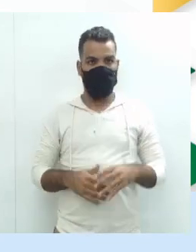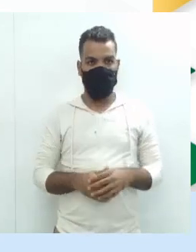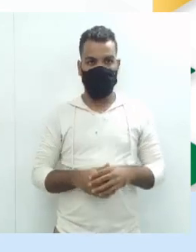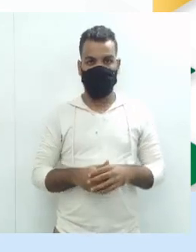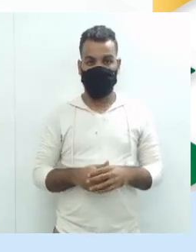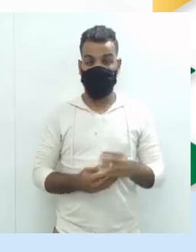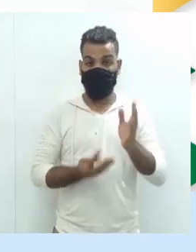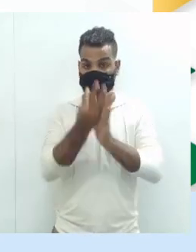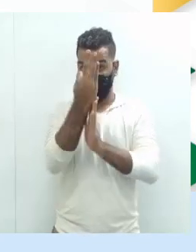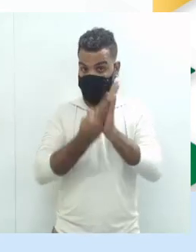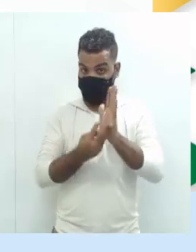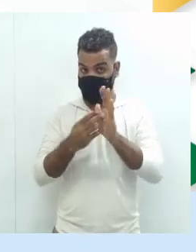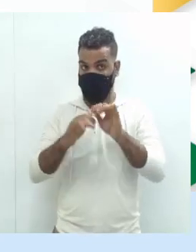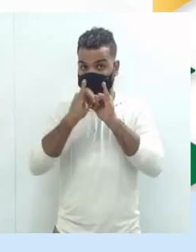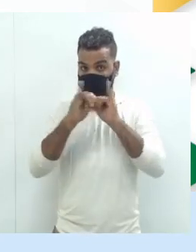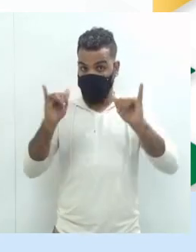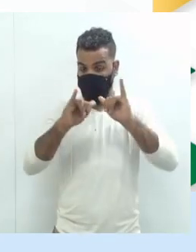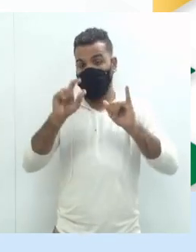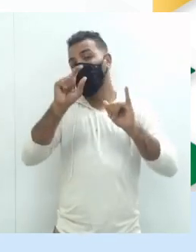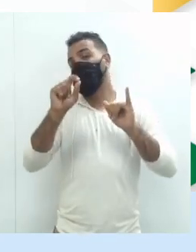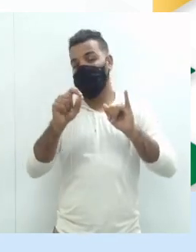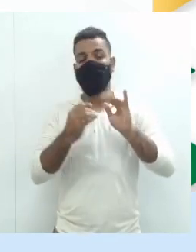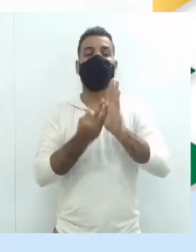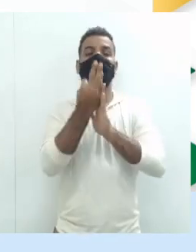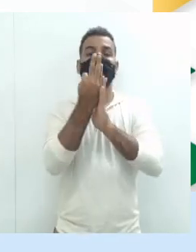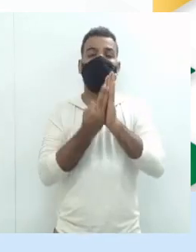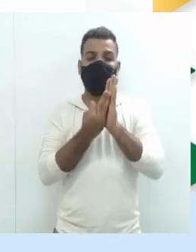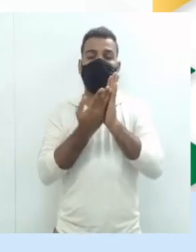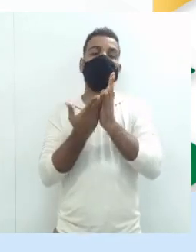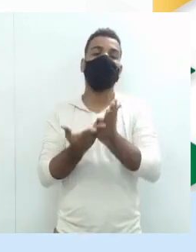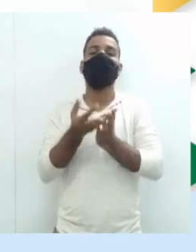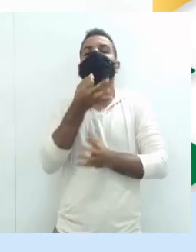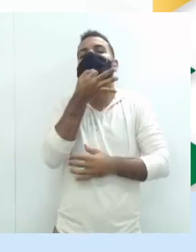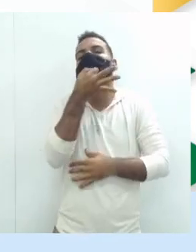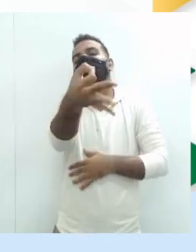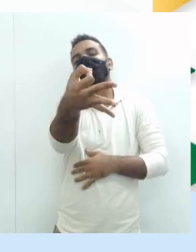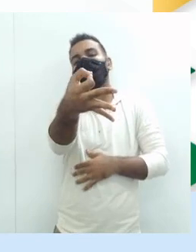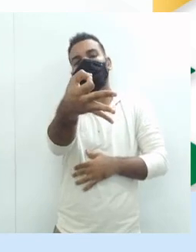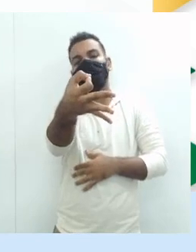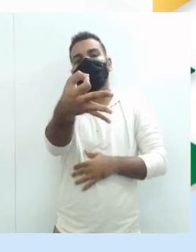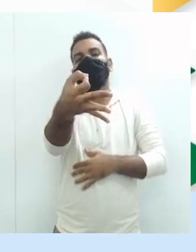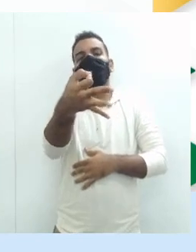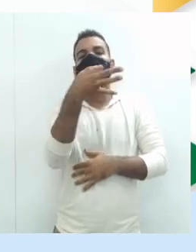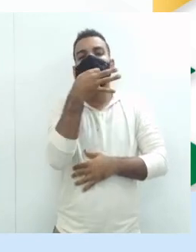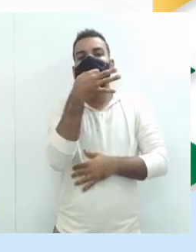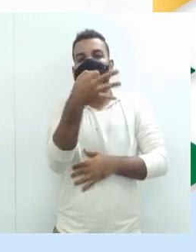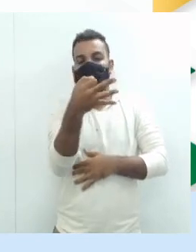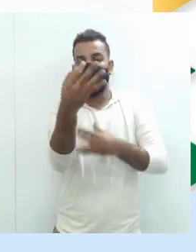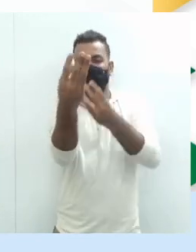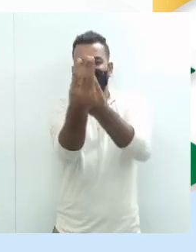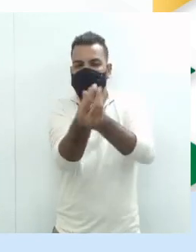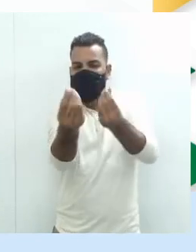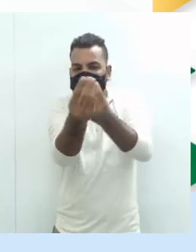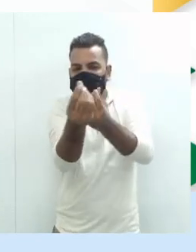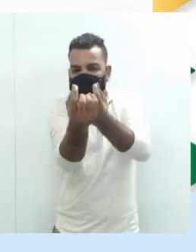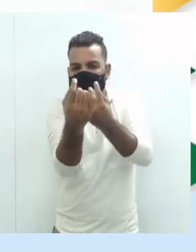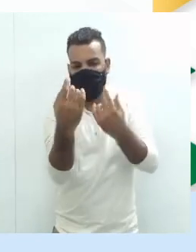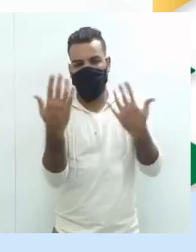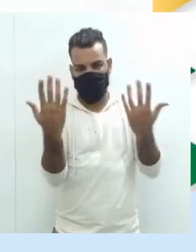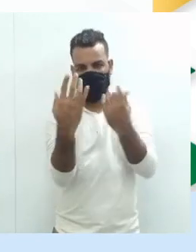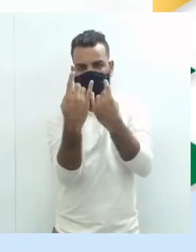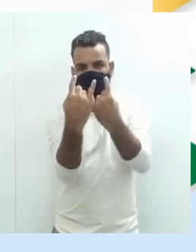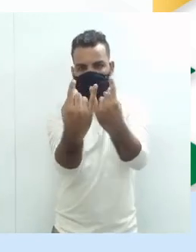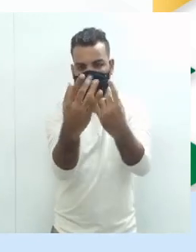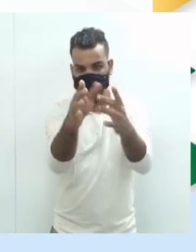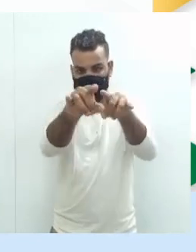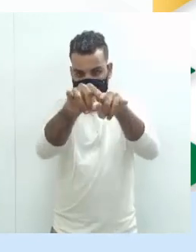textos publicitários são textos sugestivos, retóricos e persuasivos. Vocês